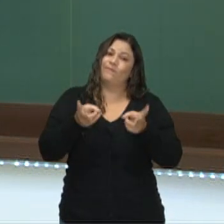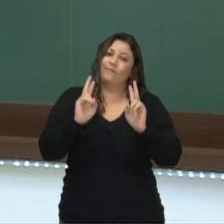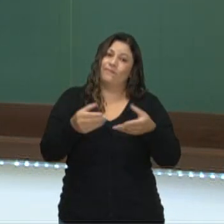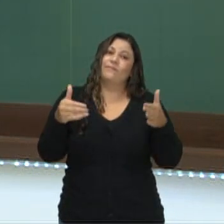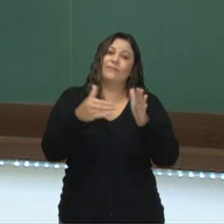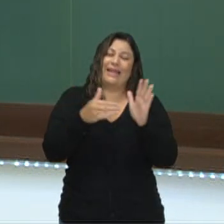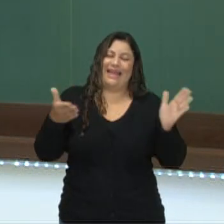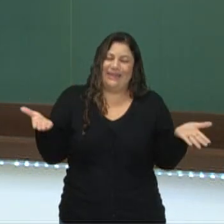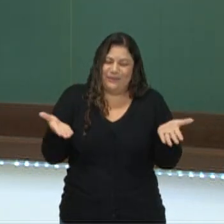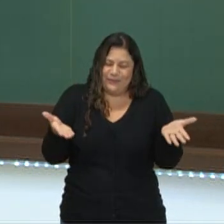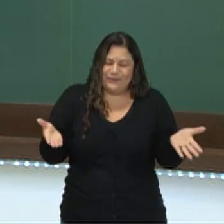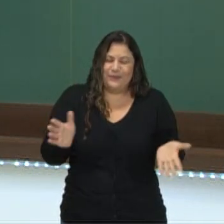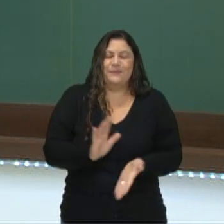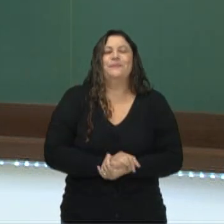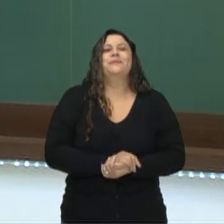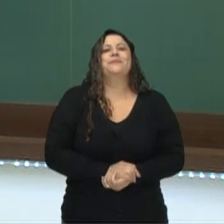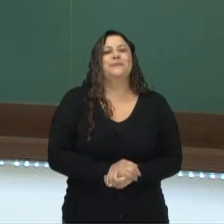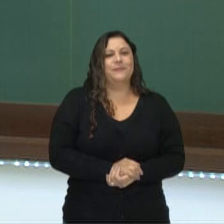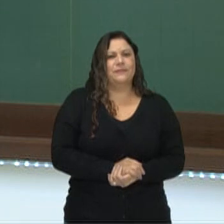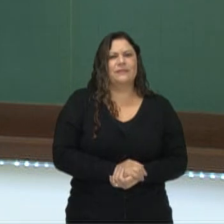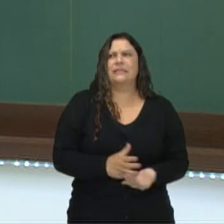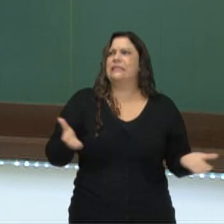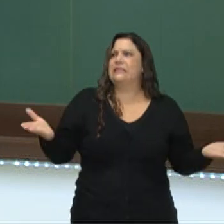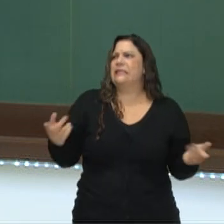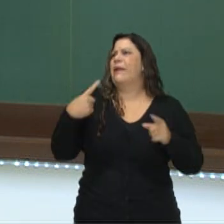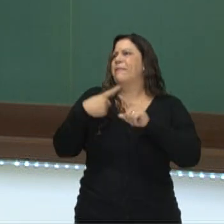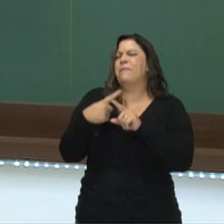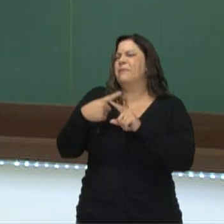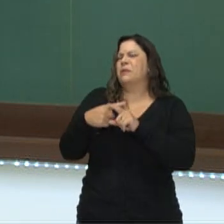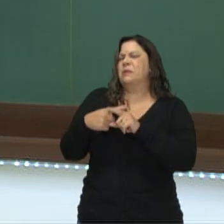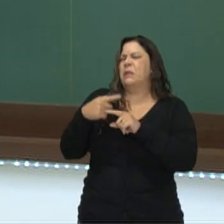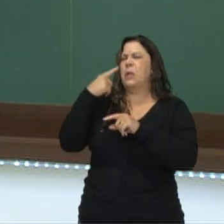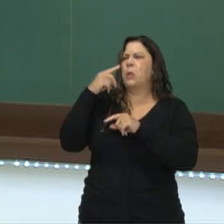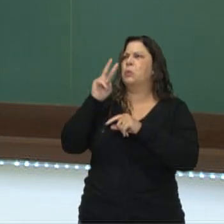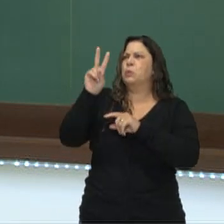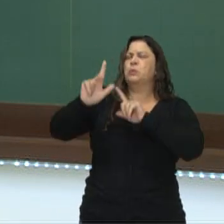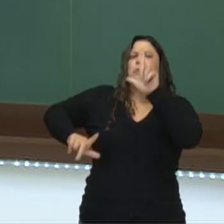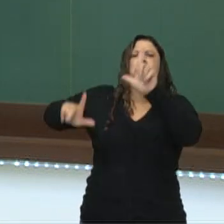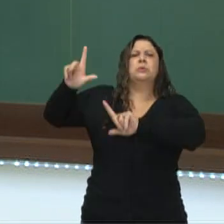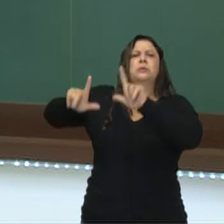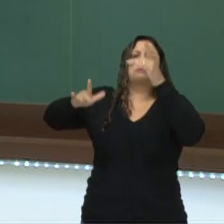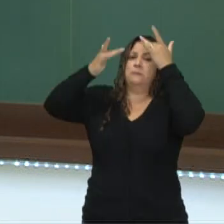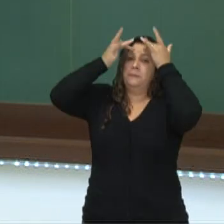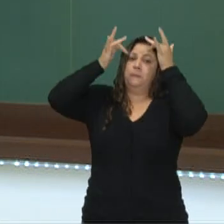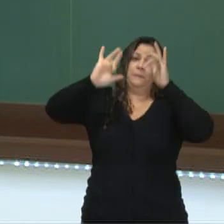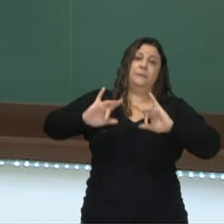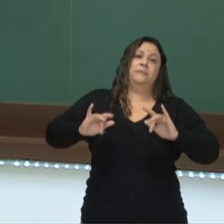hoje, Tutsis e Hutus. Professora, por que eu não ouço falar disso na televisão? Não sei.